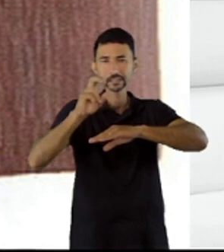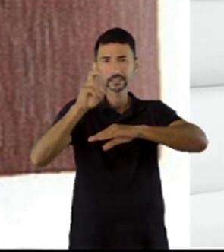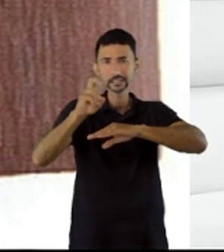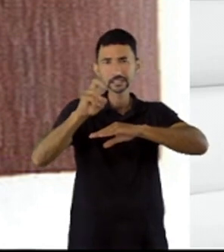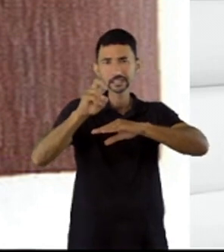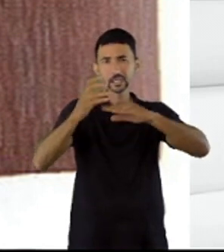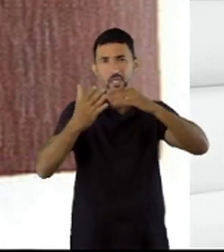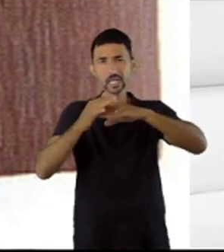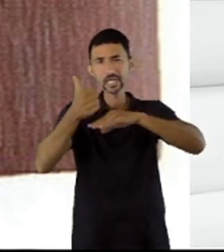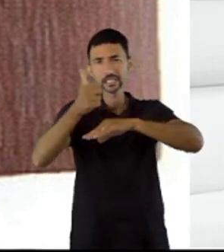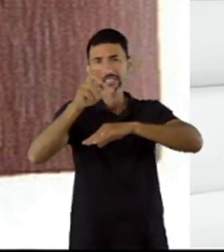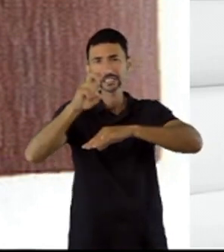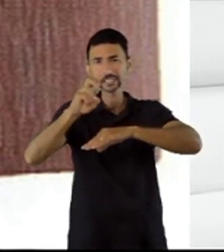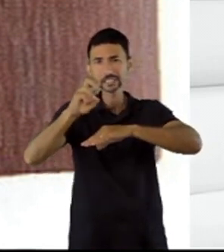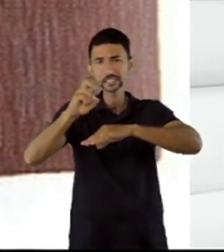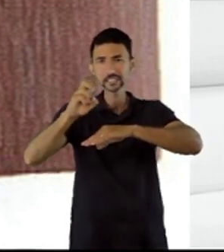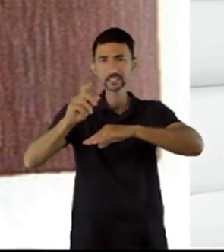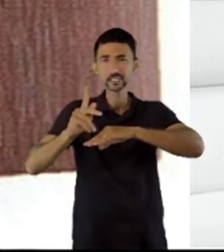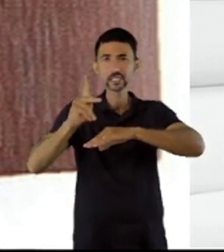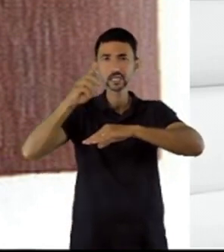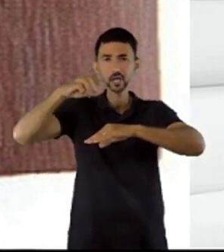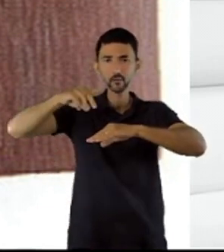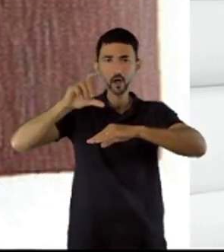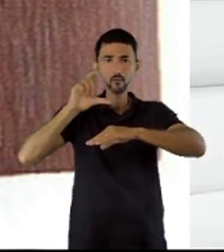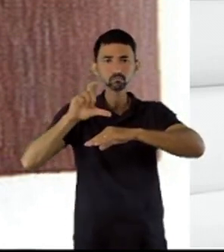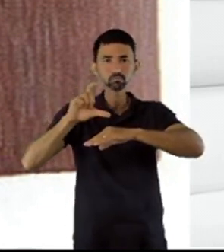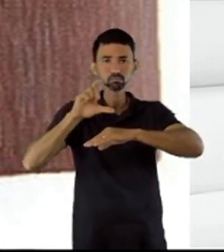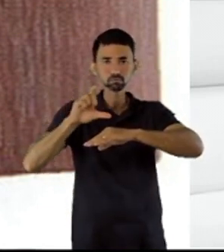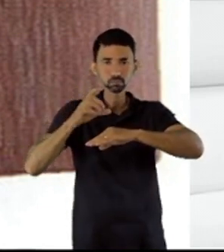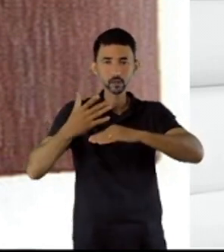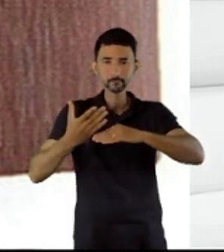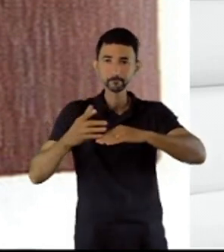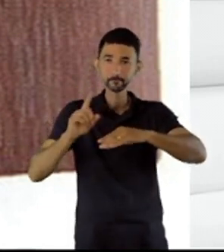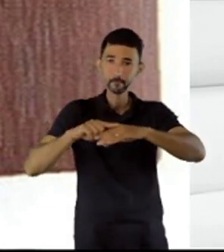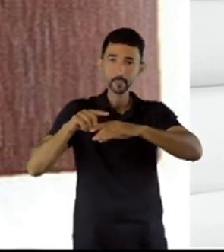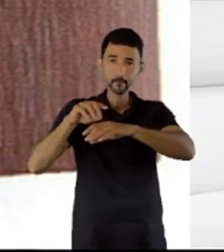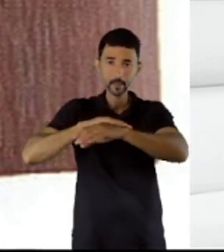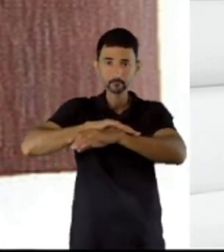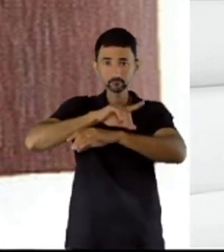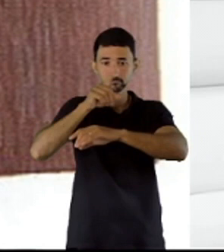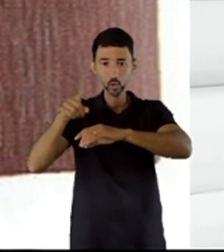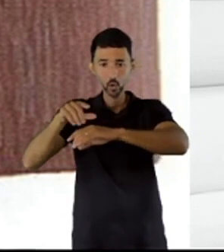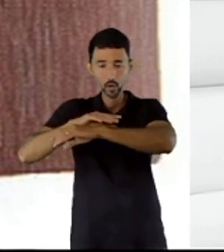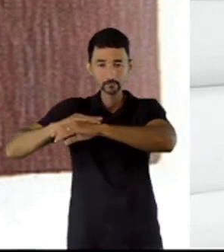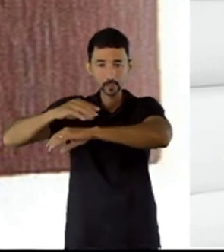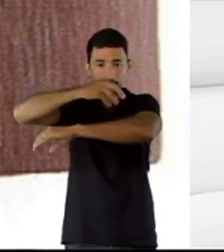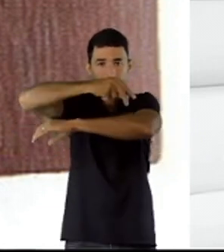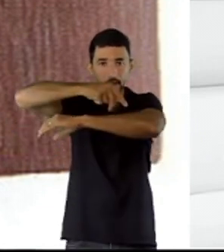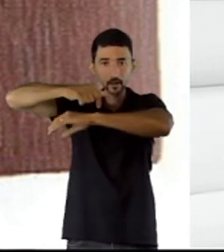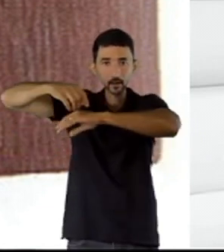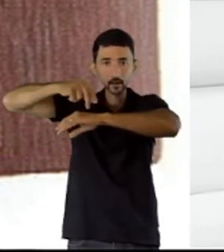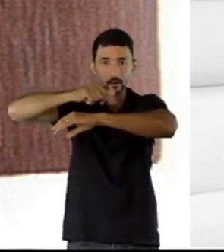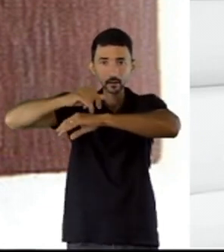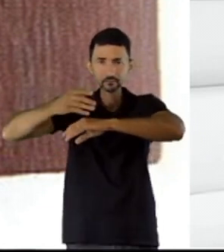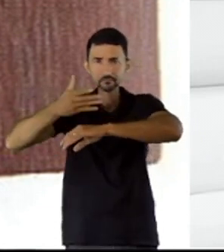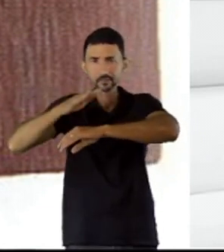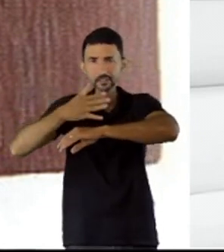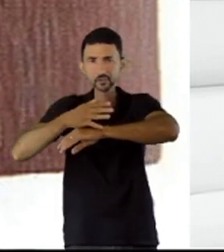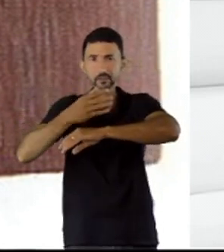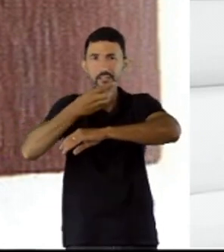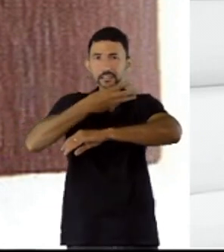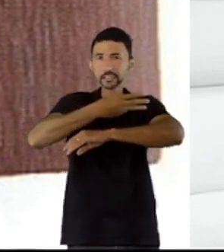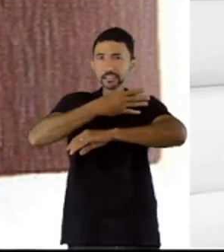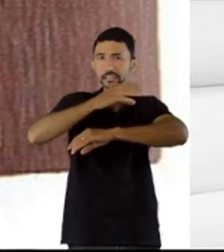5 a 15 quilômetros de espessura apenas, e aqui você tem a crosta continental, onde você vai ter aí